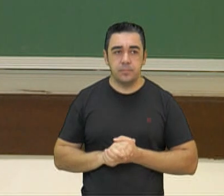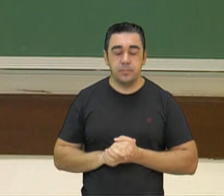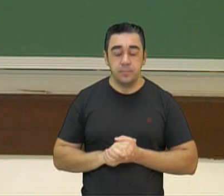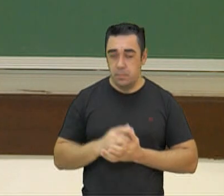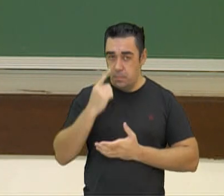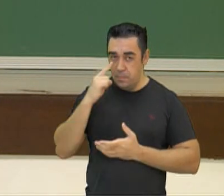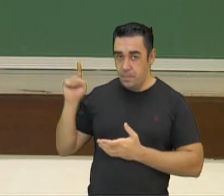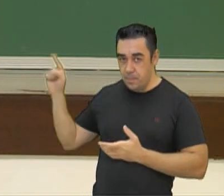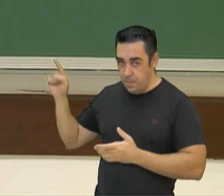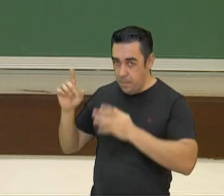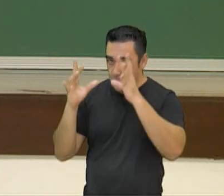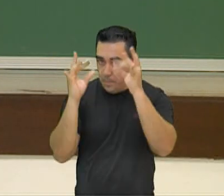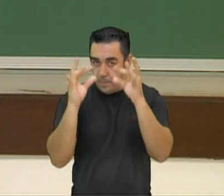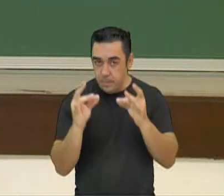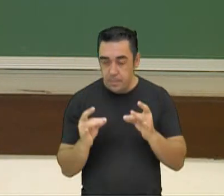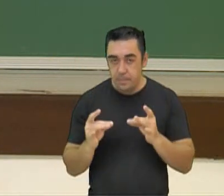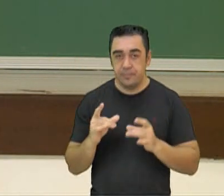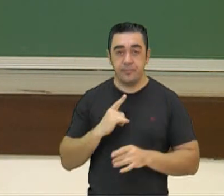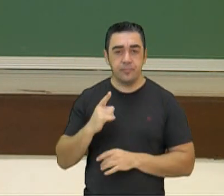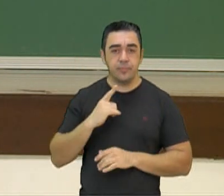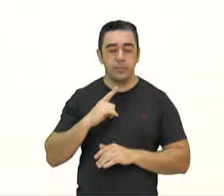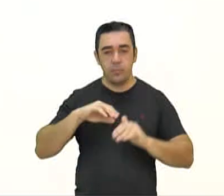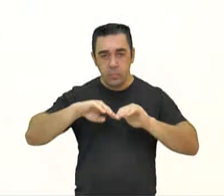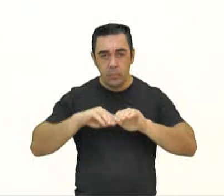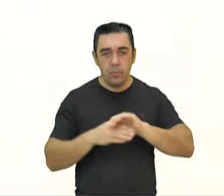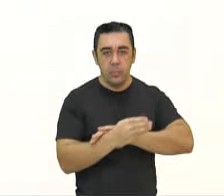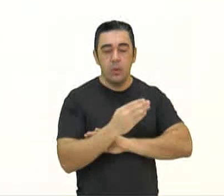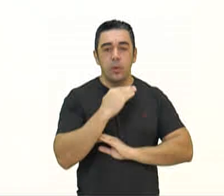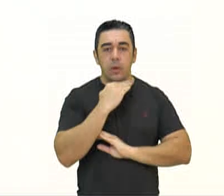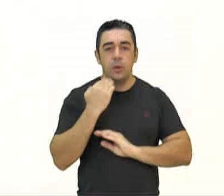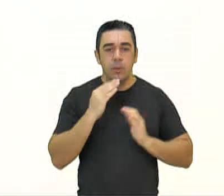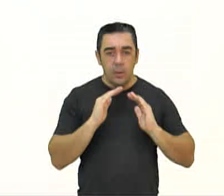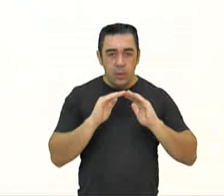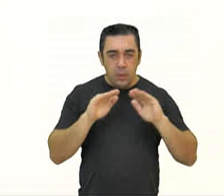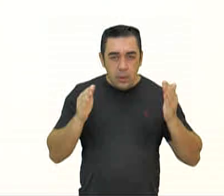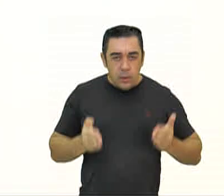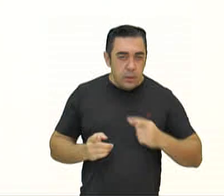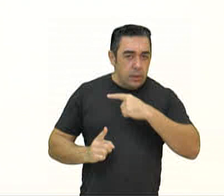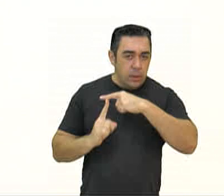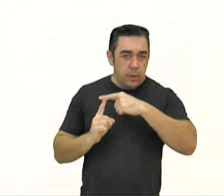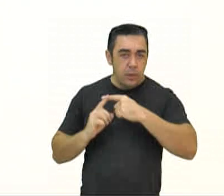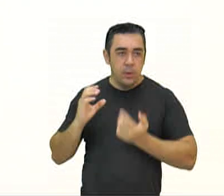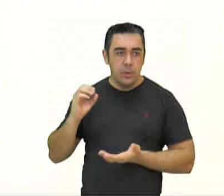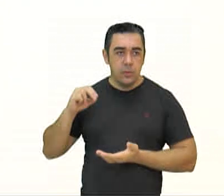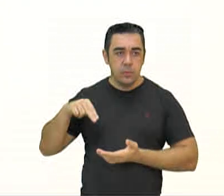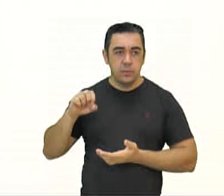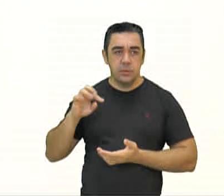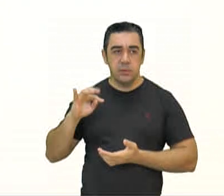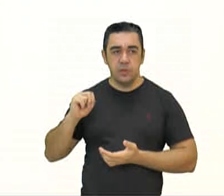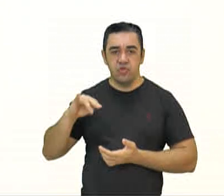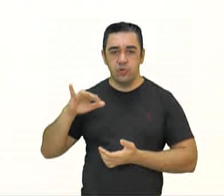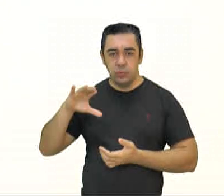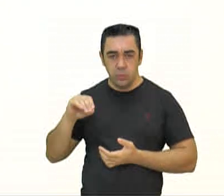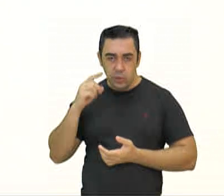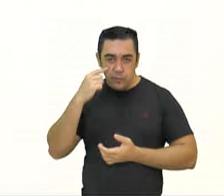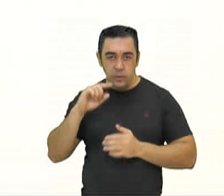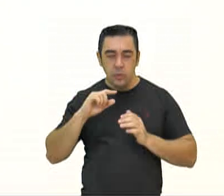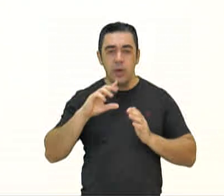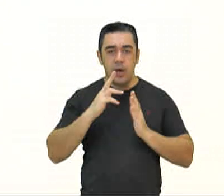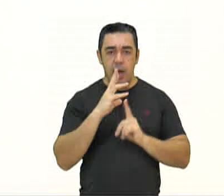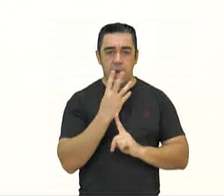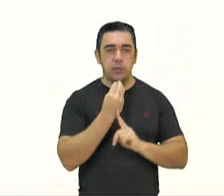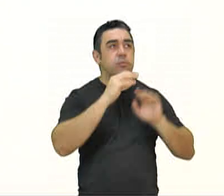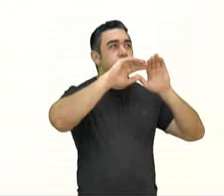Detalhes da arte paleocristã do mausoléu do imperador Constantino, retomando as abóbodas, né? A arte começa a